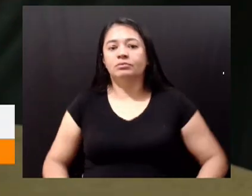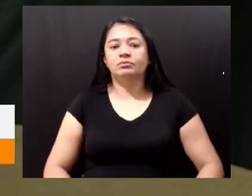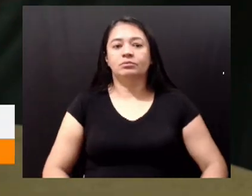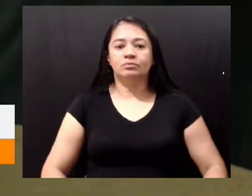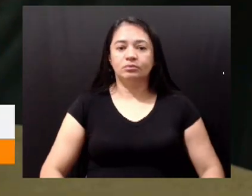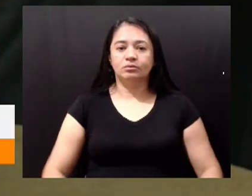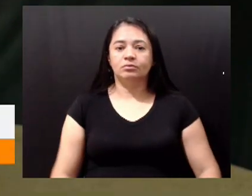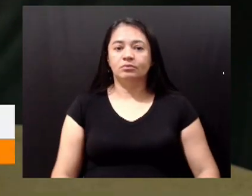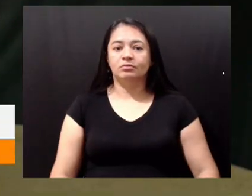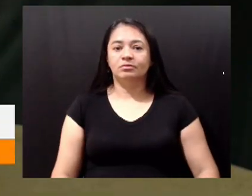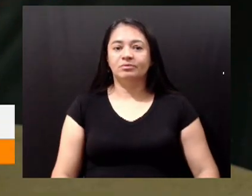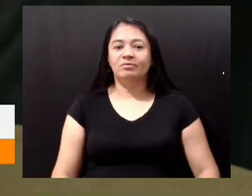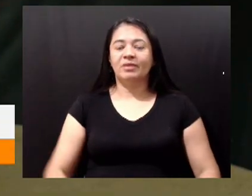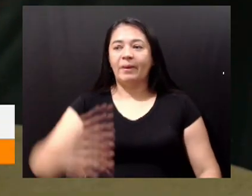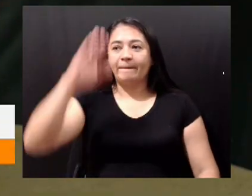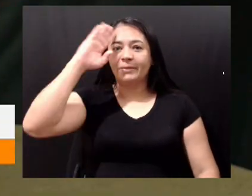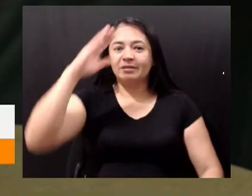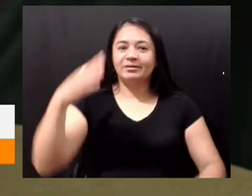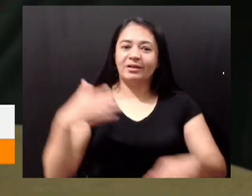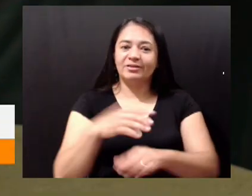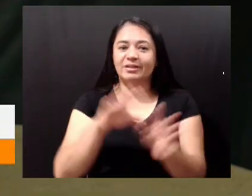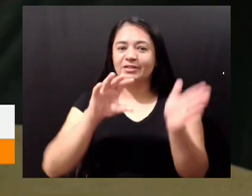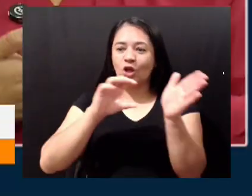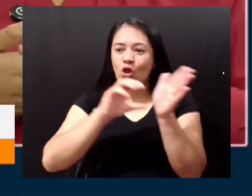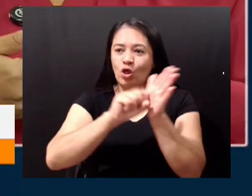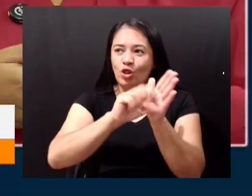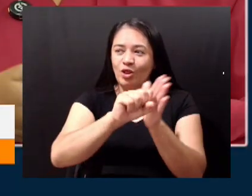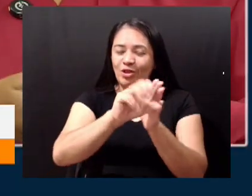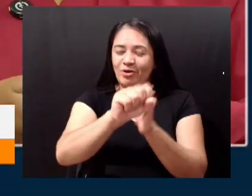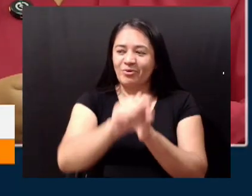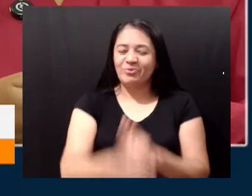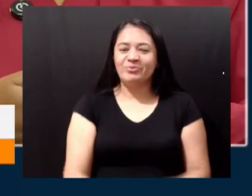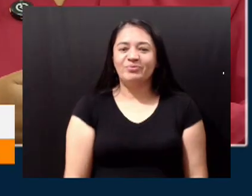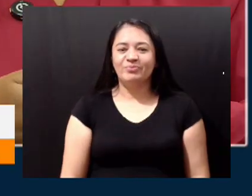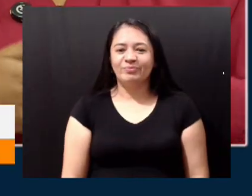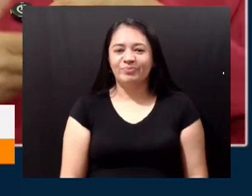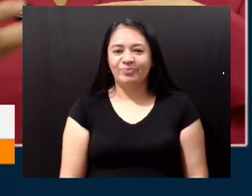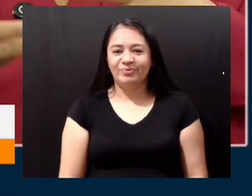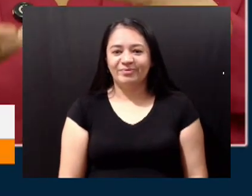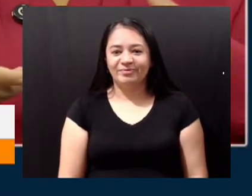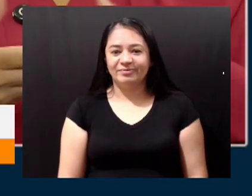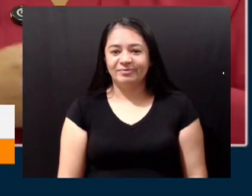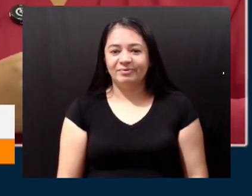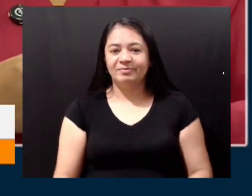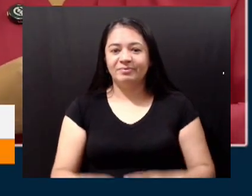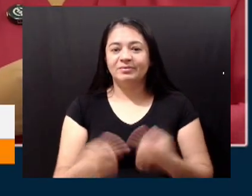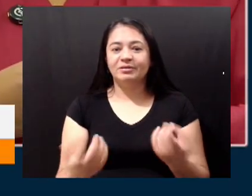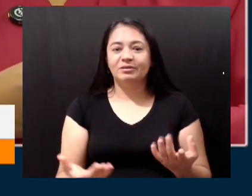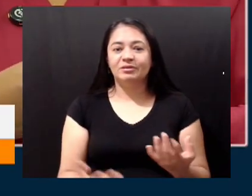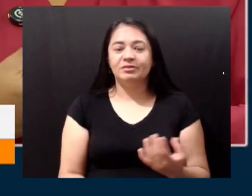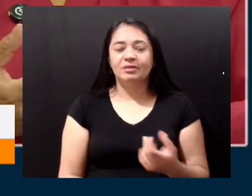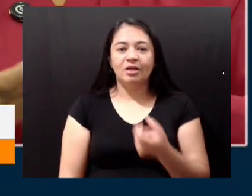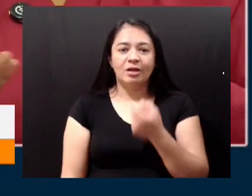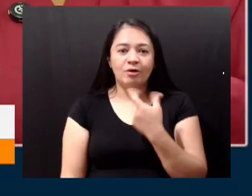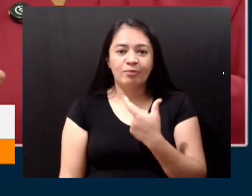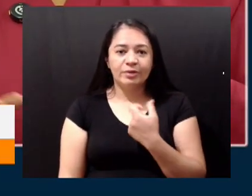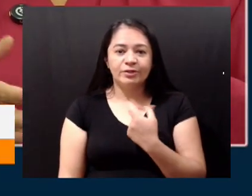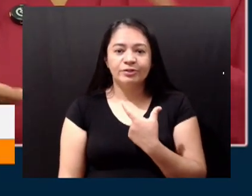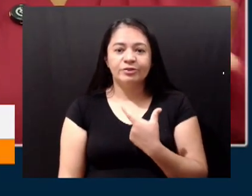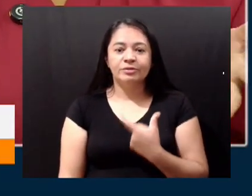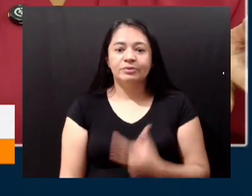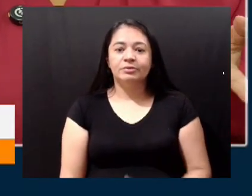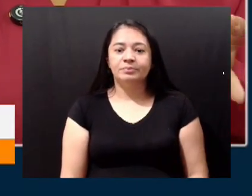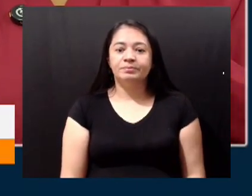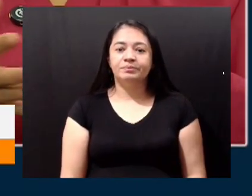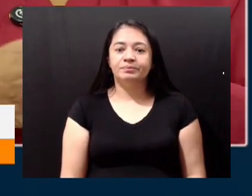Google. Qual que é a avaliação da doutora Carina sobre a automedicação mediante a